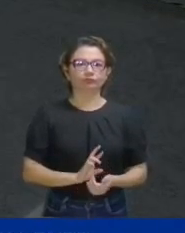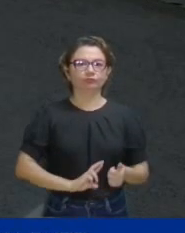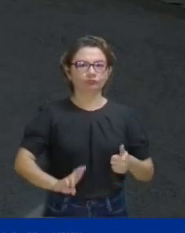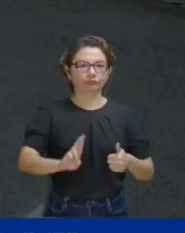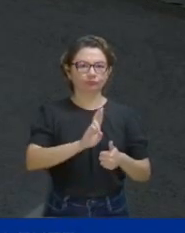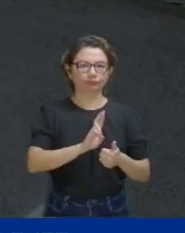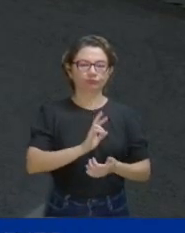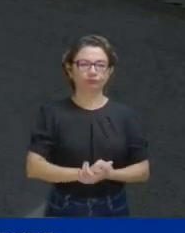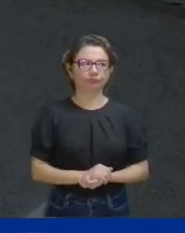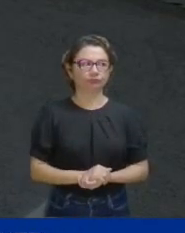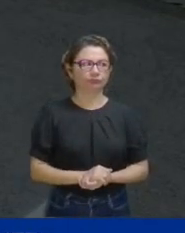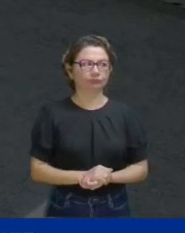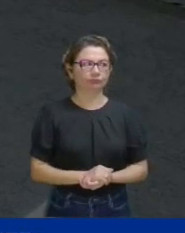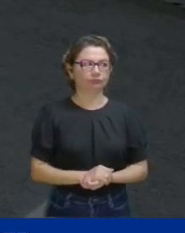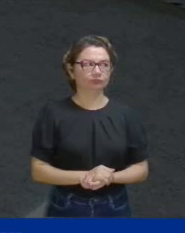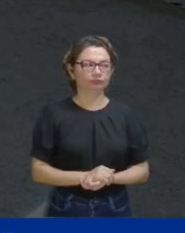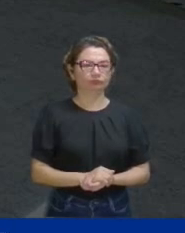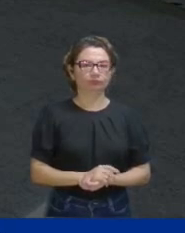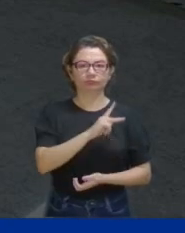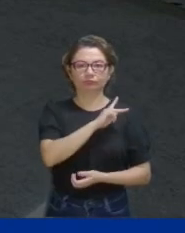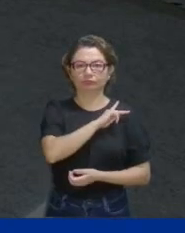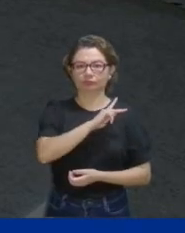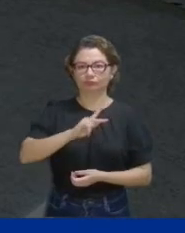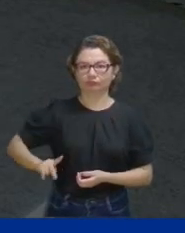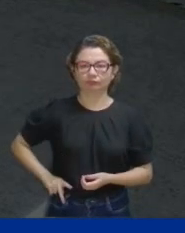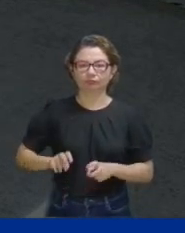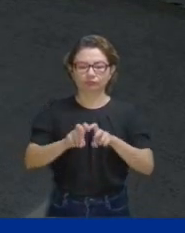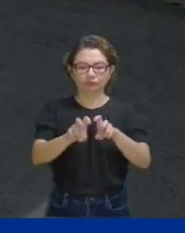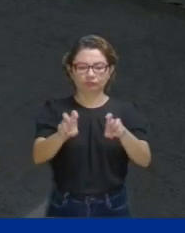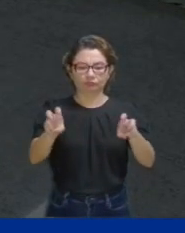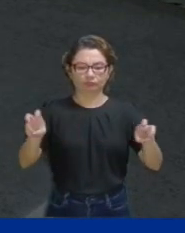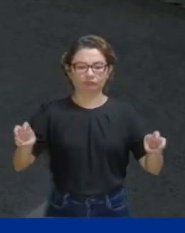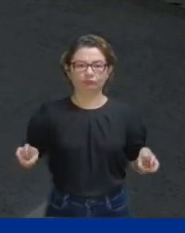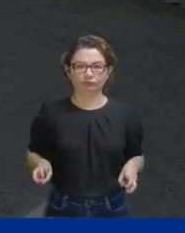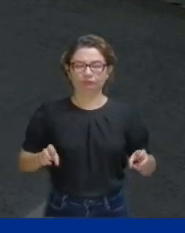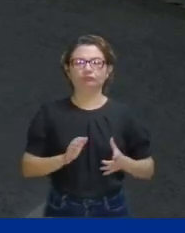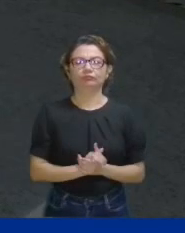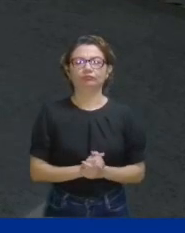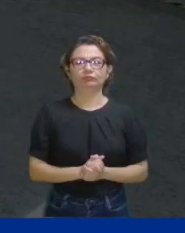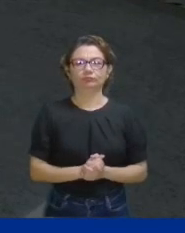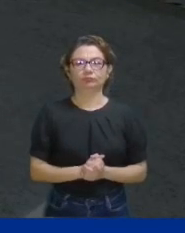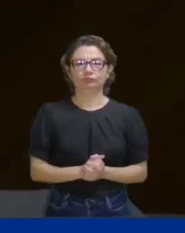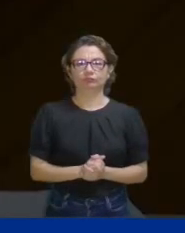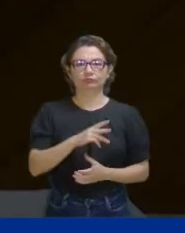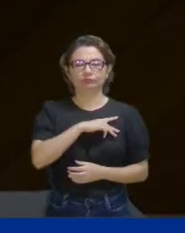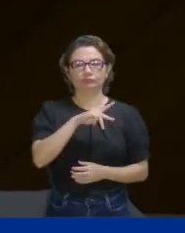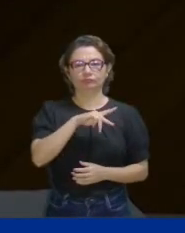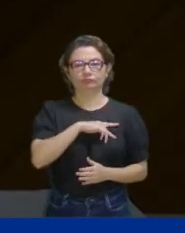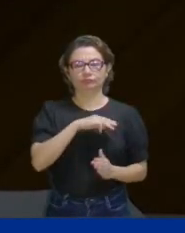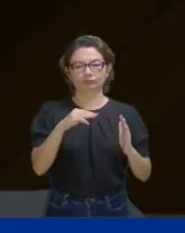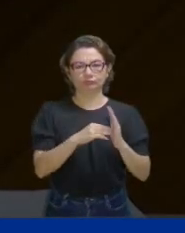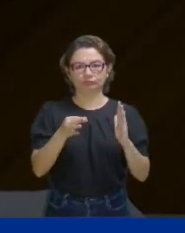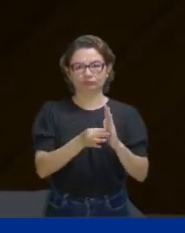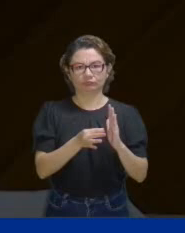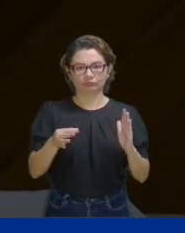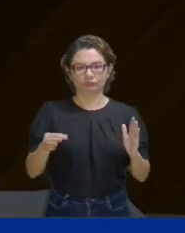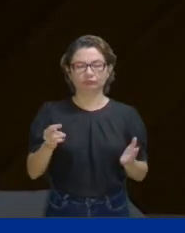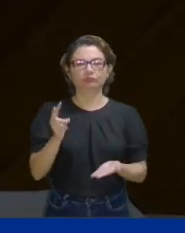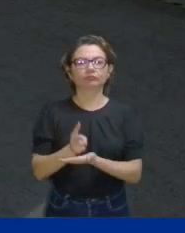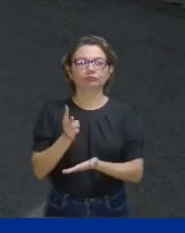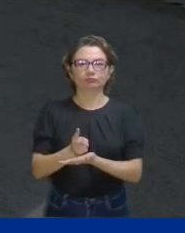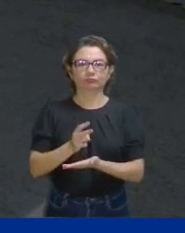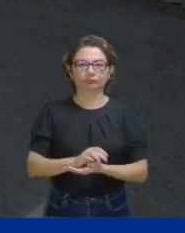Senhora procuradora. Imagem ampla do plenário. Senhor presidente, excelentíssimos julgadores, o Ministério Público reitera os termos do